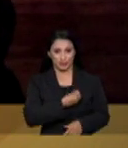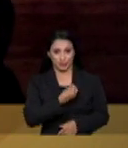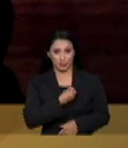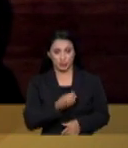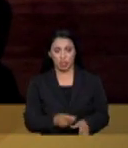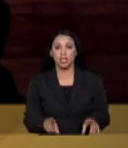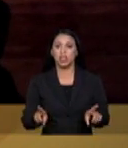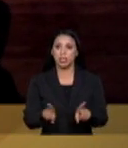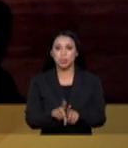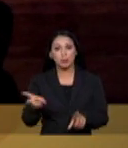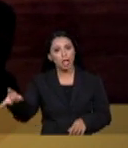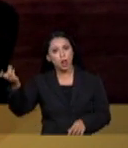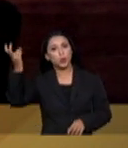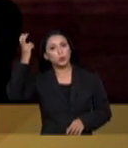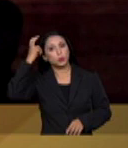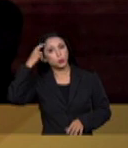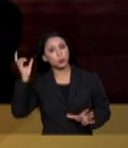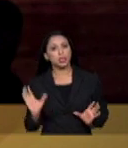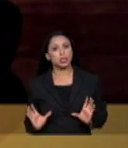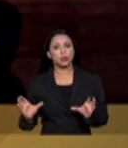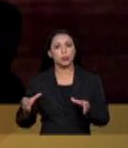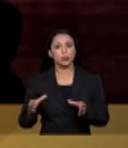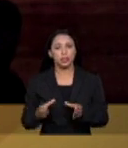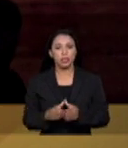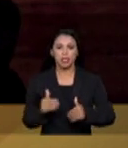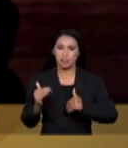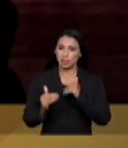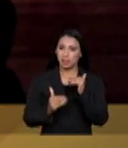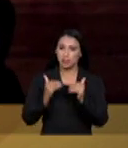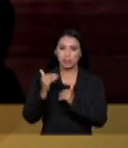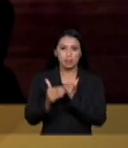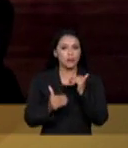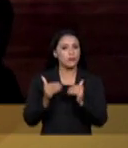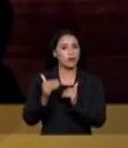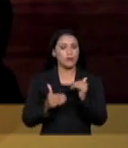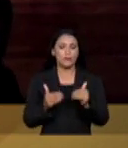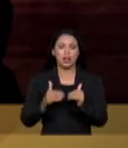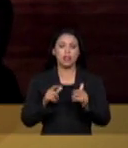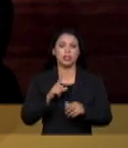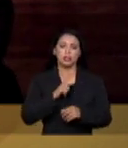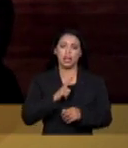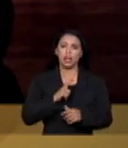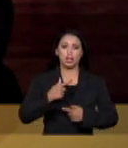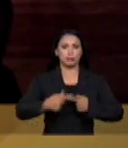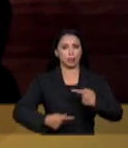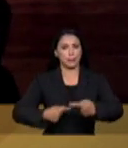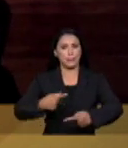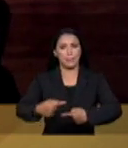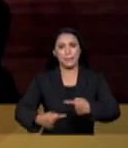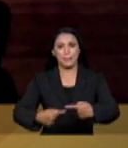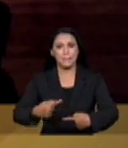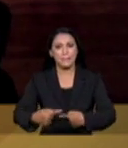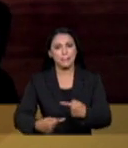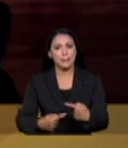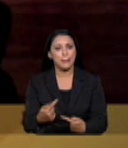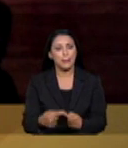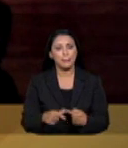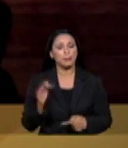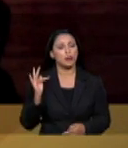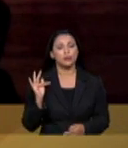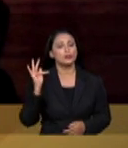que toda cultura daquela comunidade desenvolva e seja transmitida para a geração futura